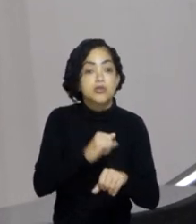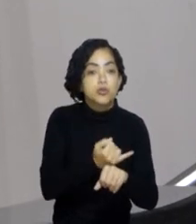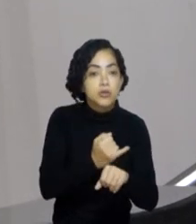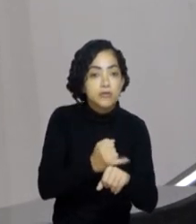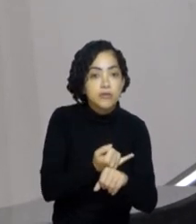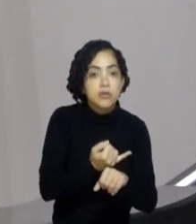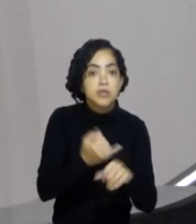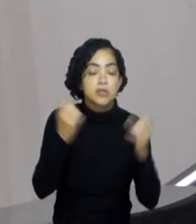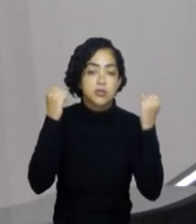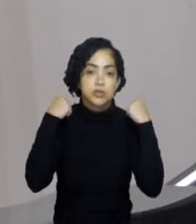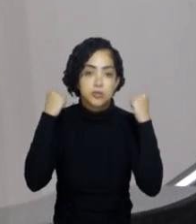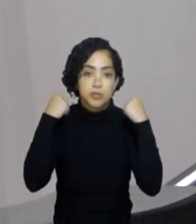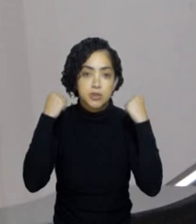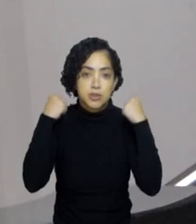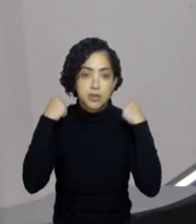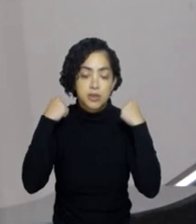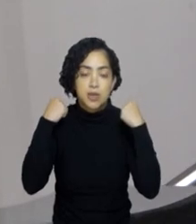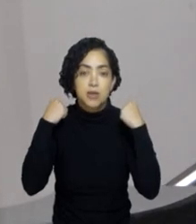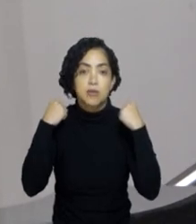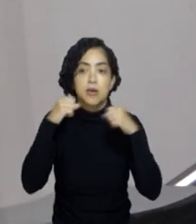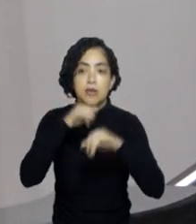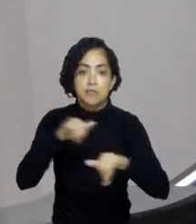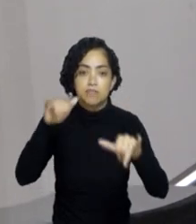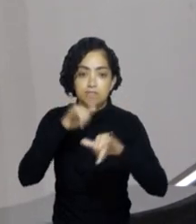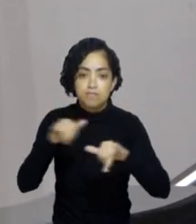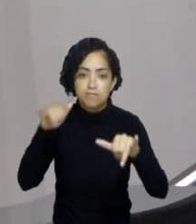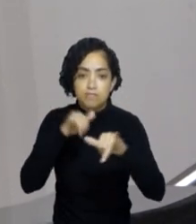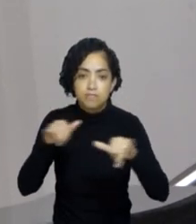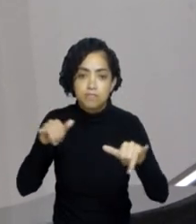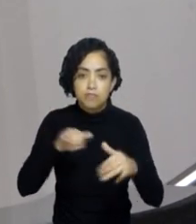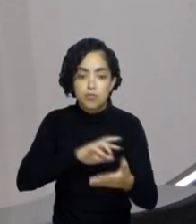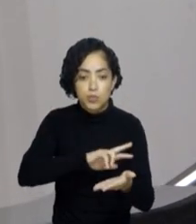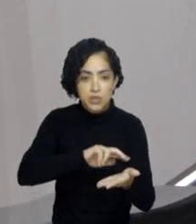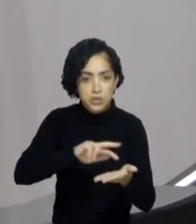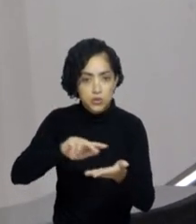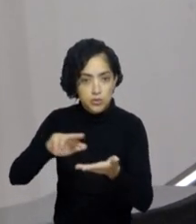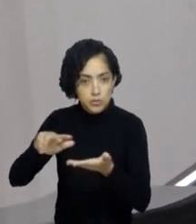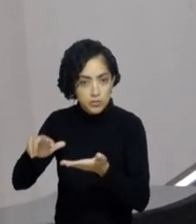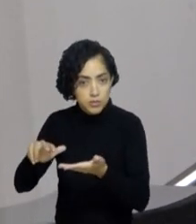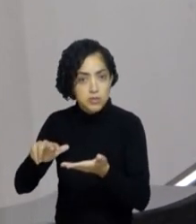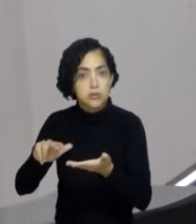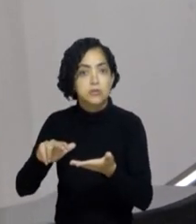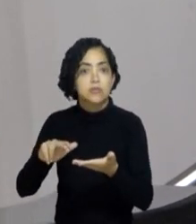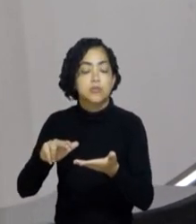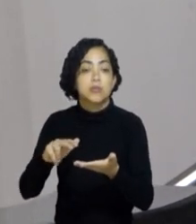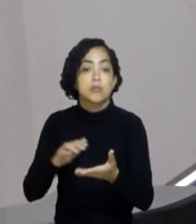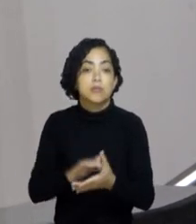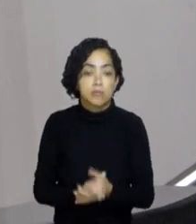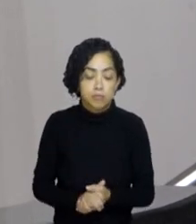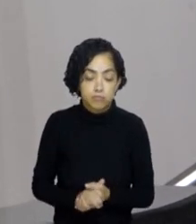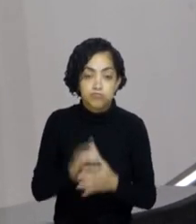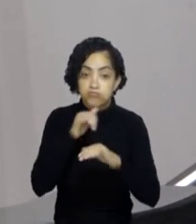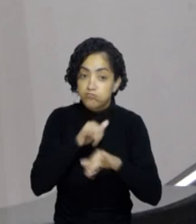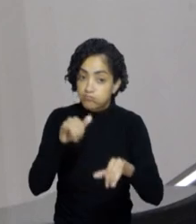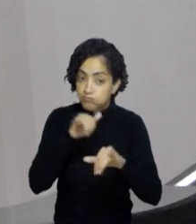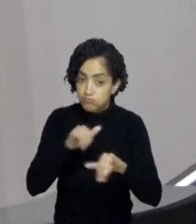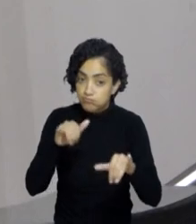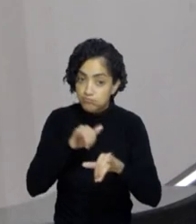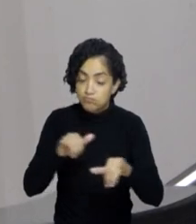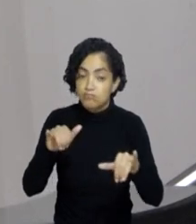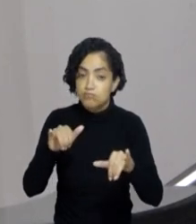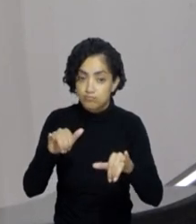completando o circo virtuoso da informação em todas as plataformas da boa jornada do consumidor de informação e entretenimento. Somos